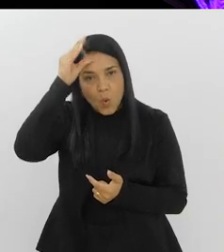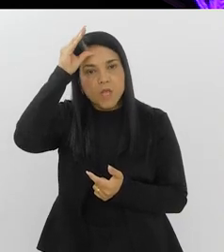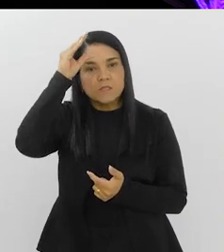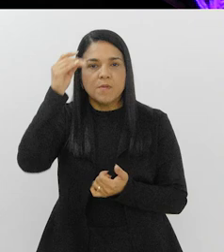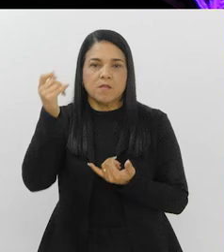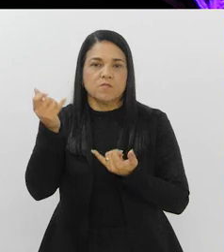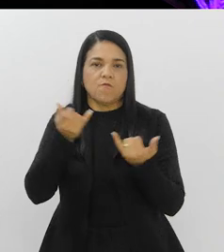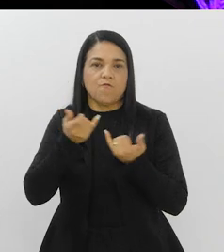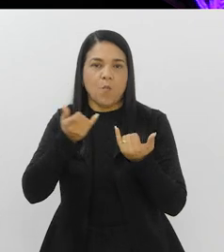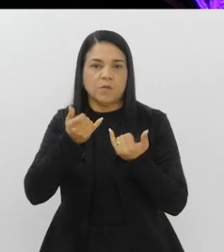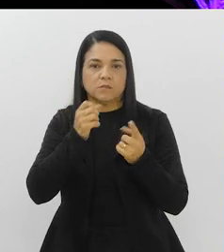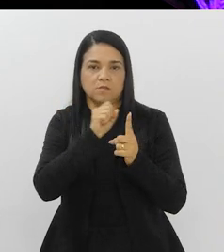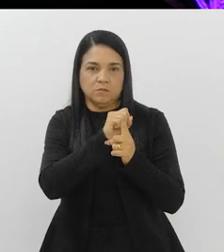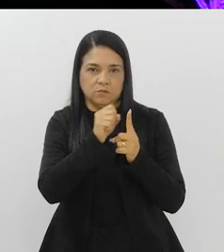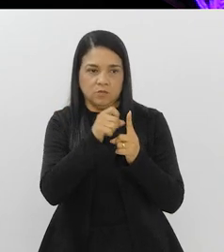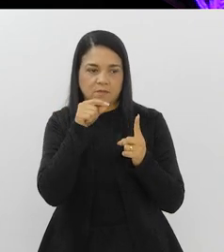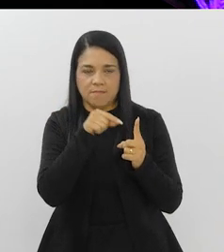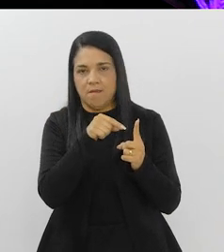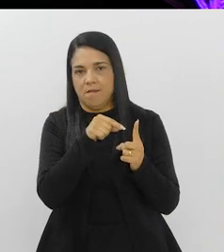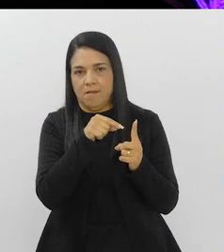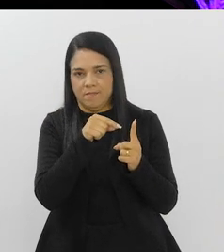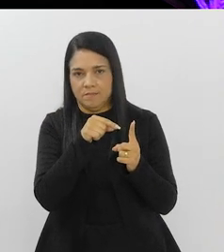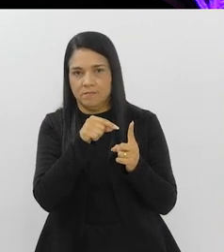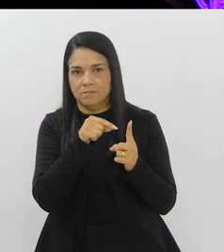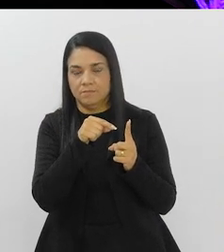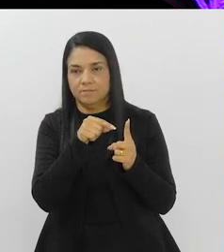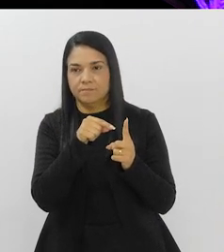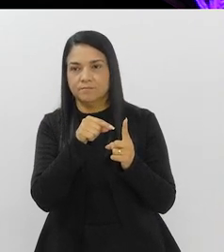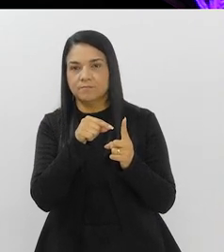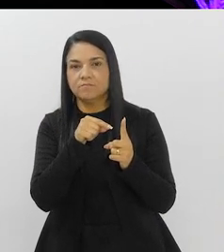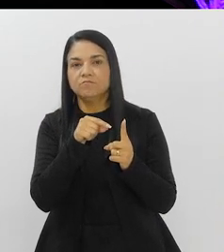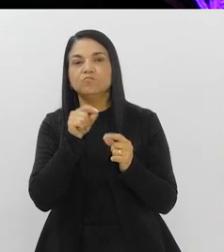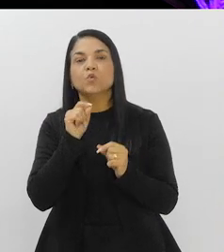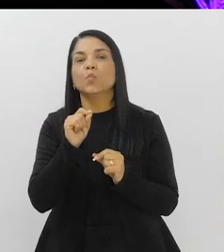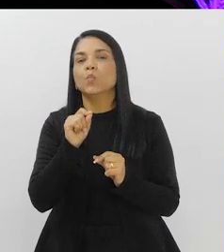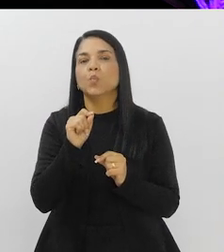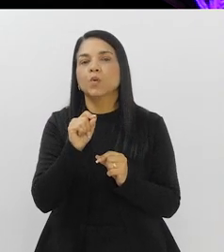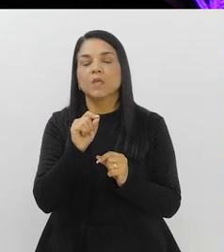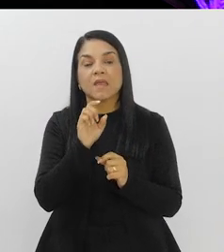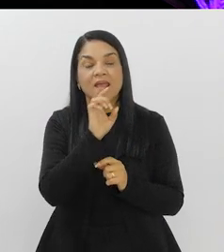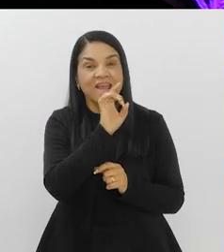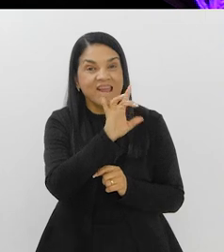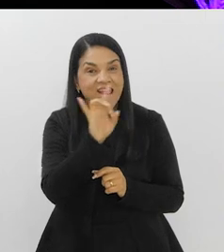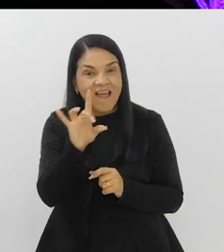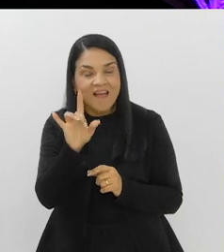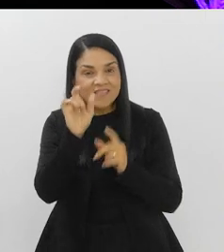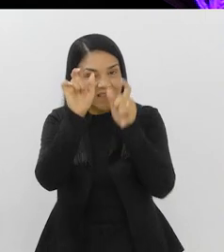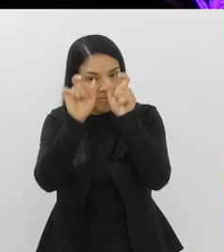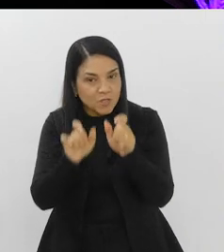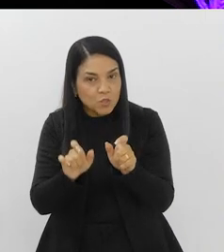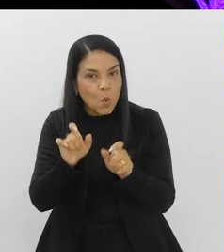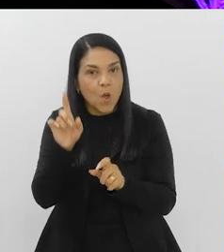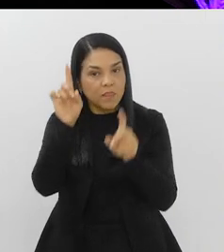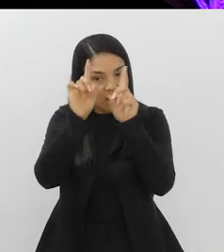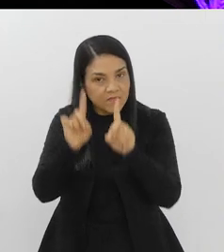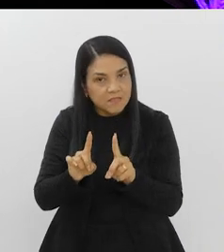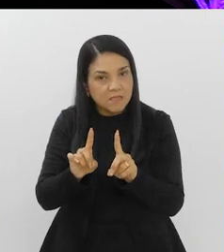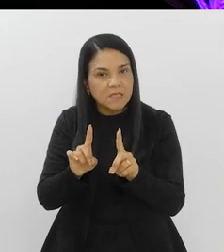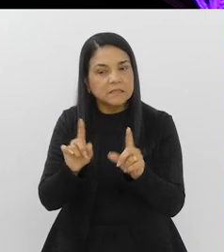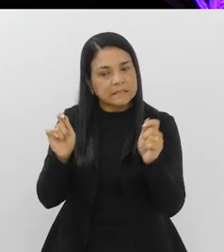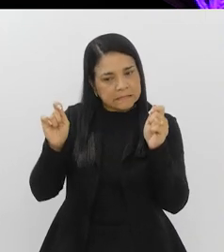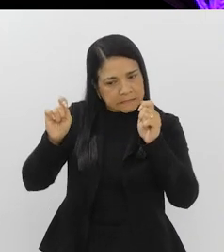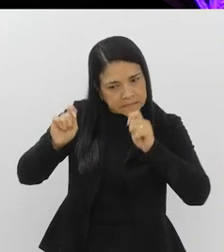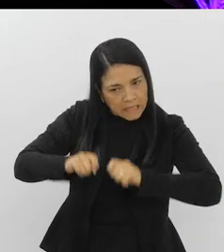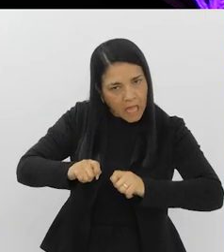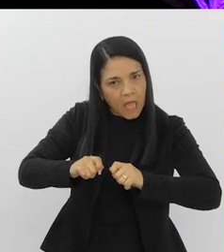mesmo sabe um desconhecimento da sociedade do quanto do do que cada um de nós né pessoas com